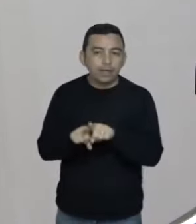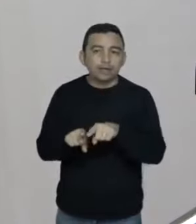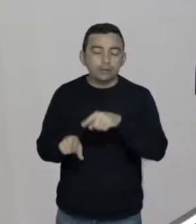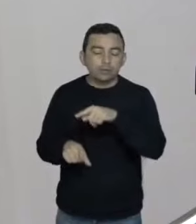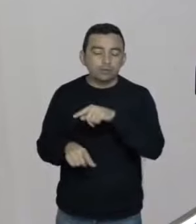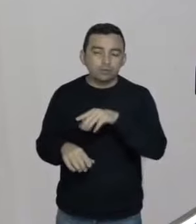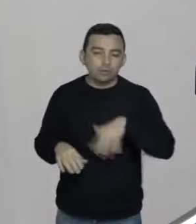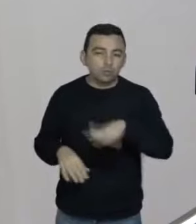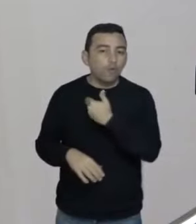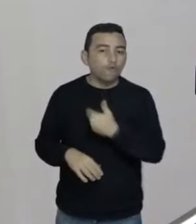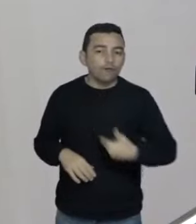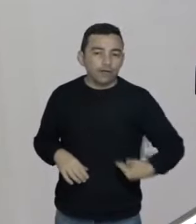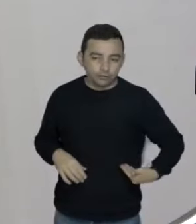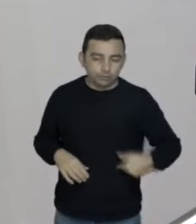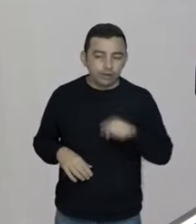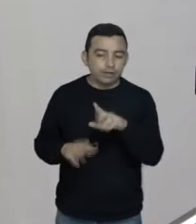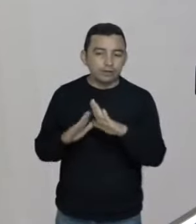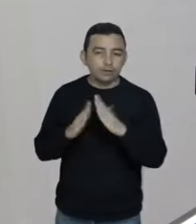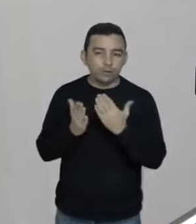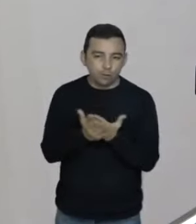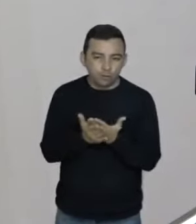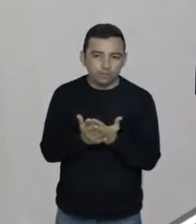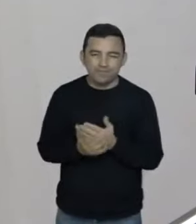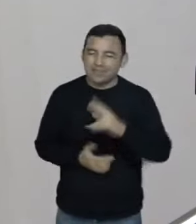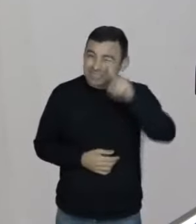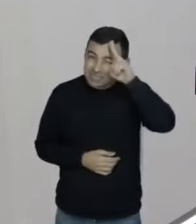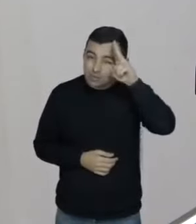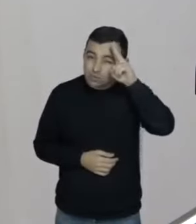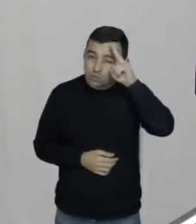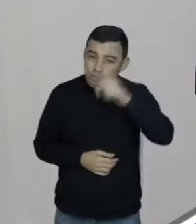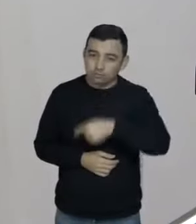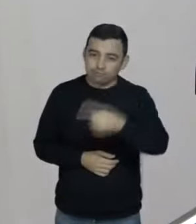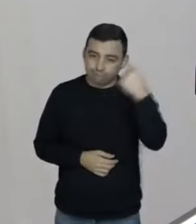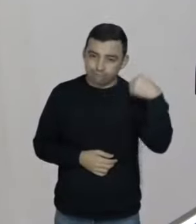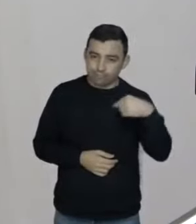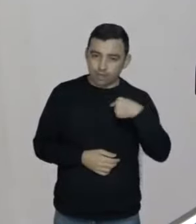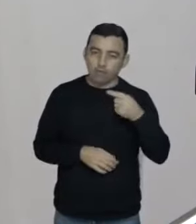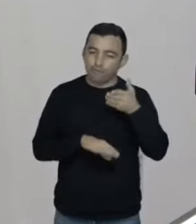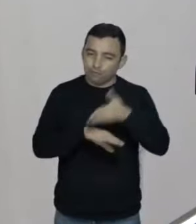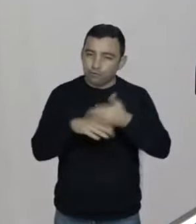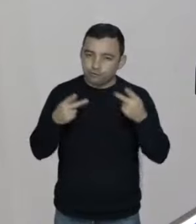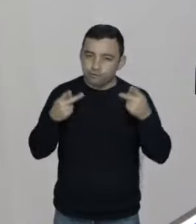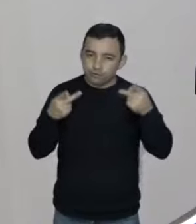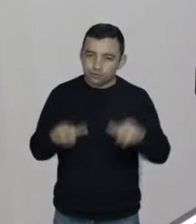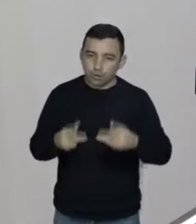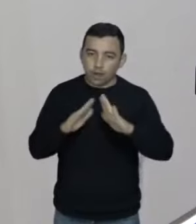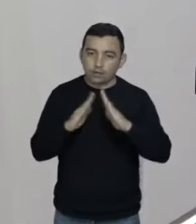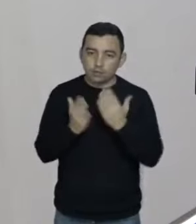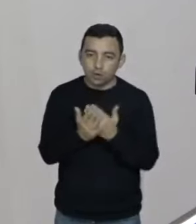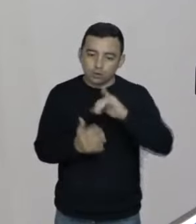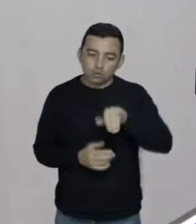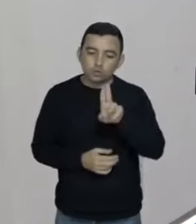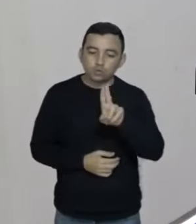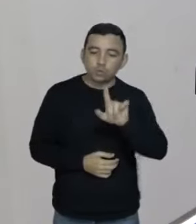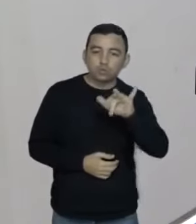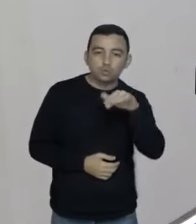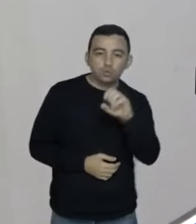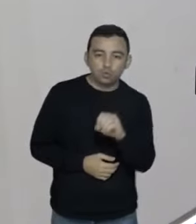Estadual de Santa Catarina na segunda-feira passada e tivemos mais uma vez visitando a escola estadual Júlio da Costa